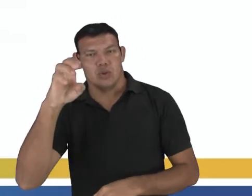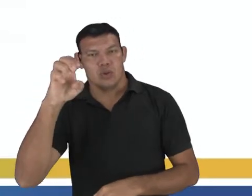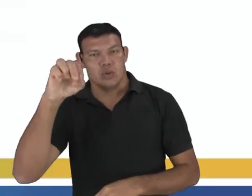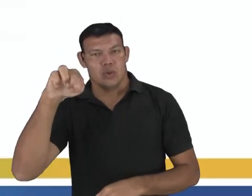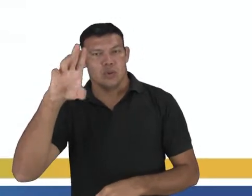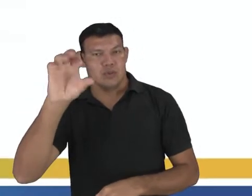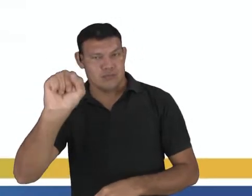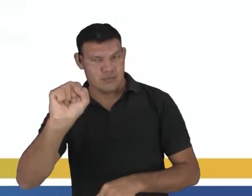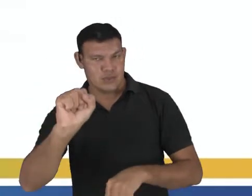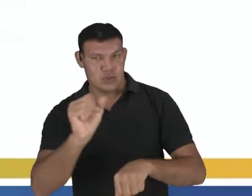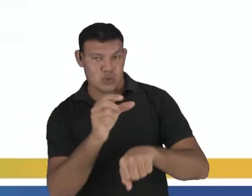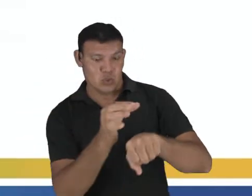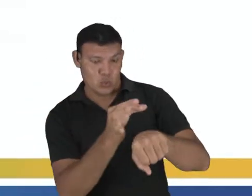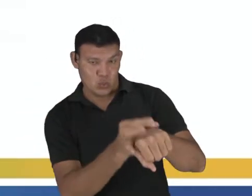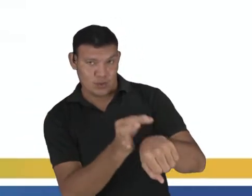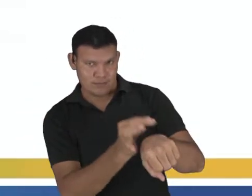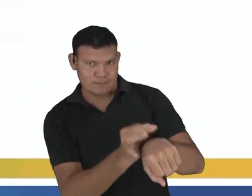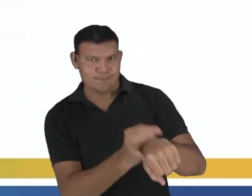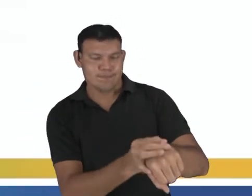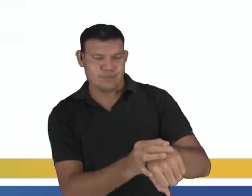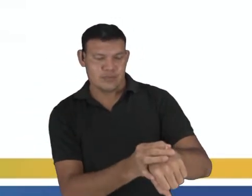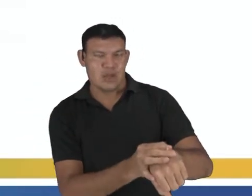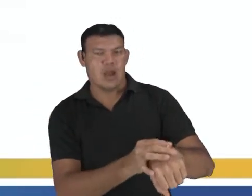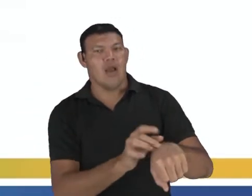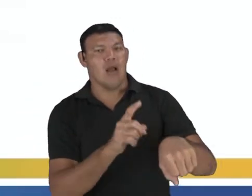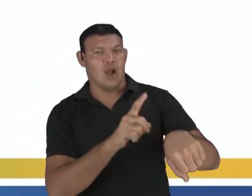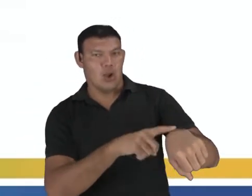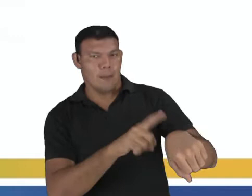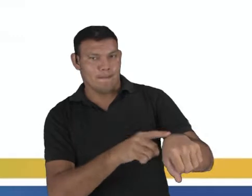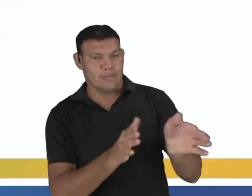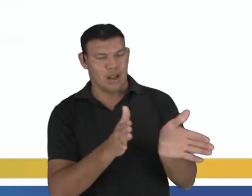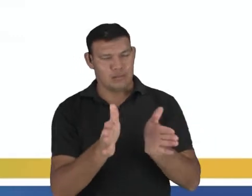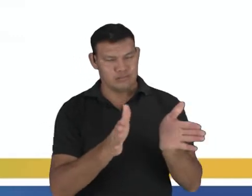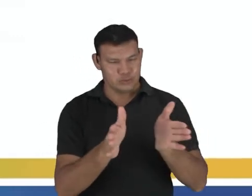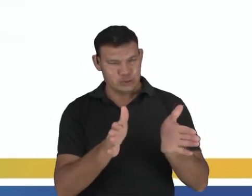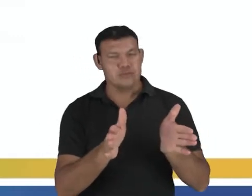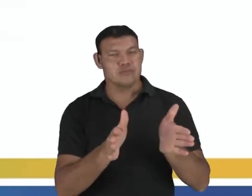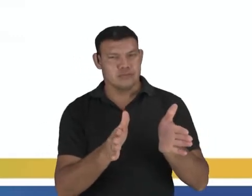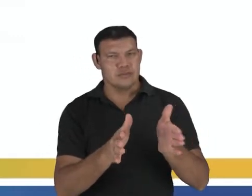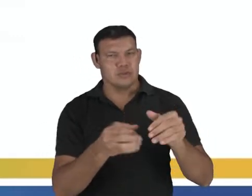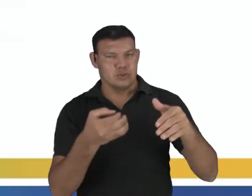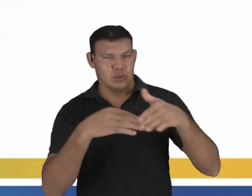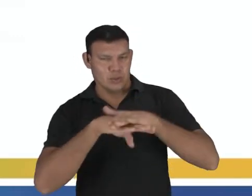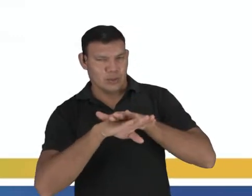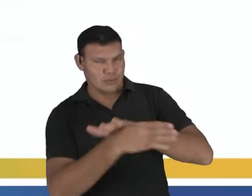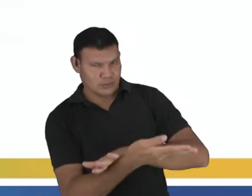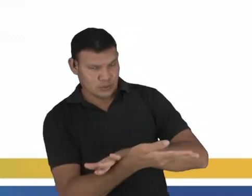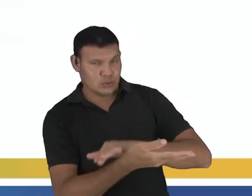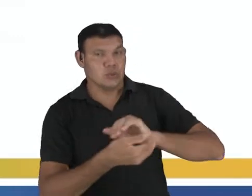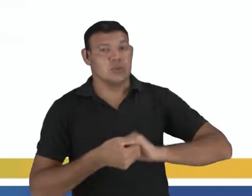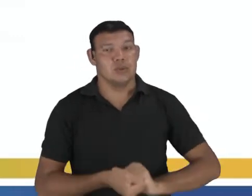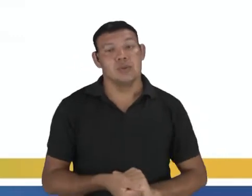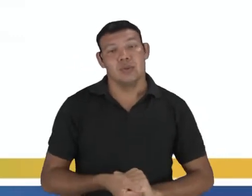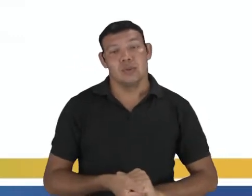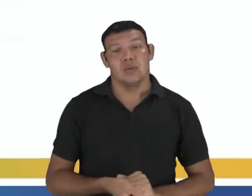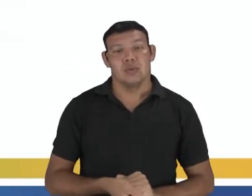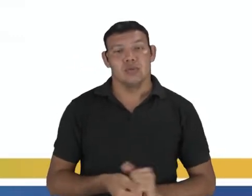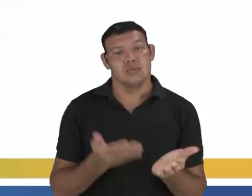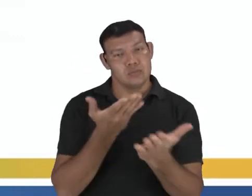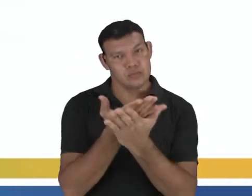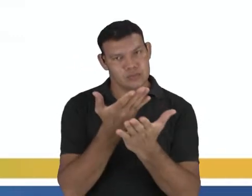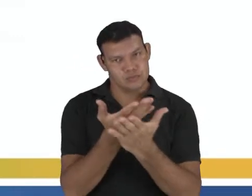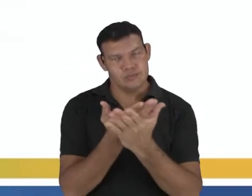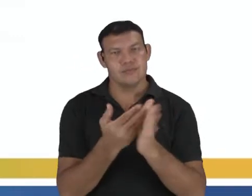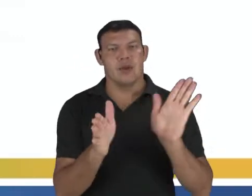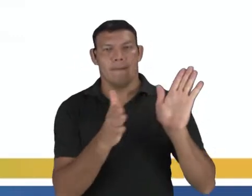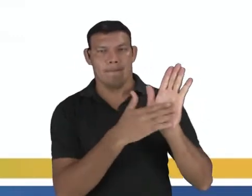um relógio, e aí você tira um tempo específico. Esse tempo vai depender do teu costume de estudo, ou seja, do teu hábito.